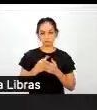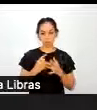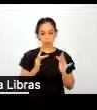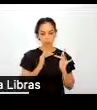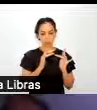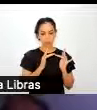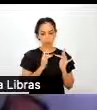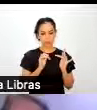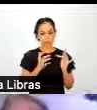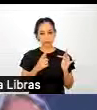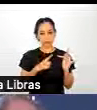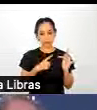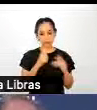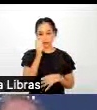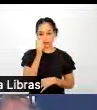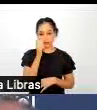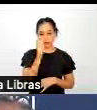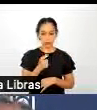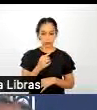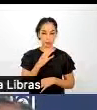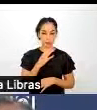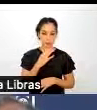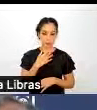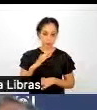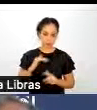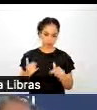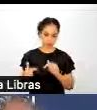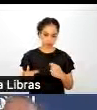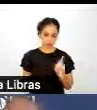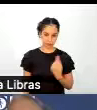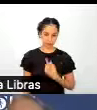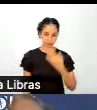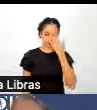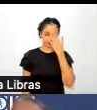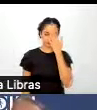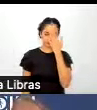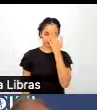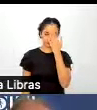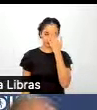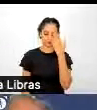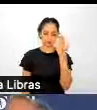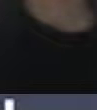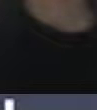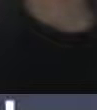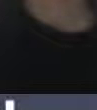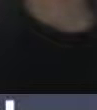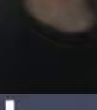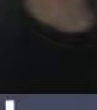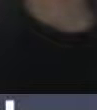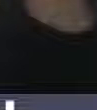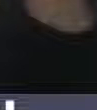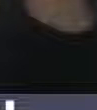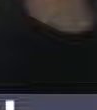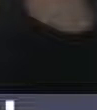tenham interesse em conhecer mais o nosso trabalho. Obrigada. Muito, muito, muito